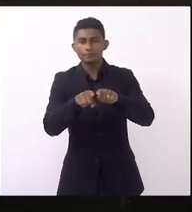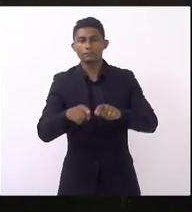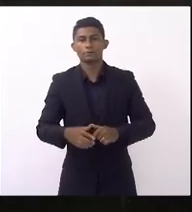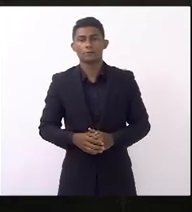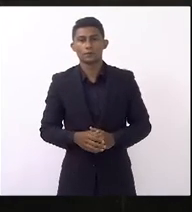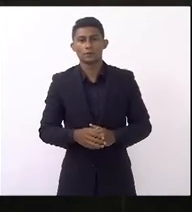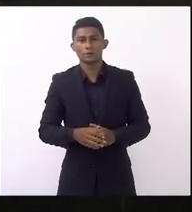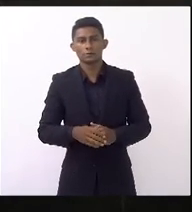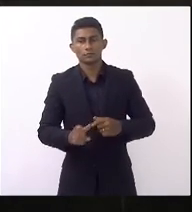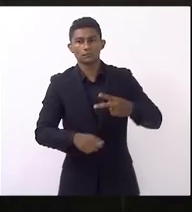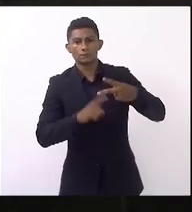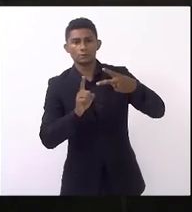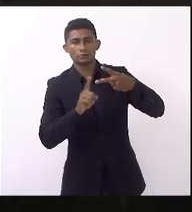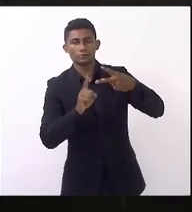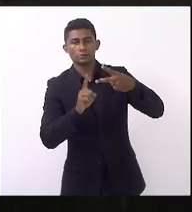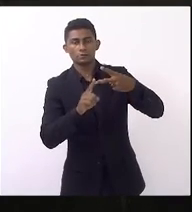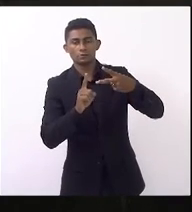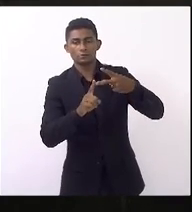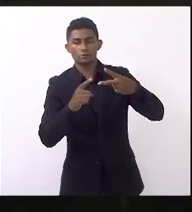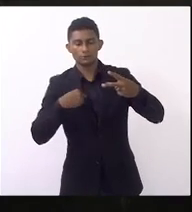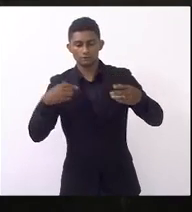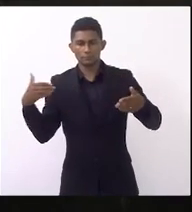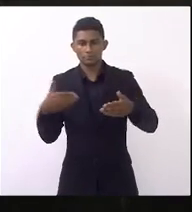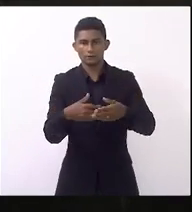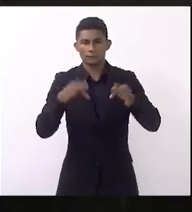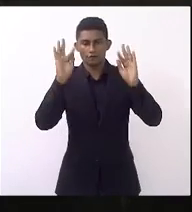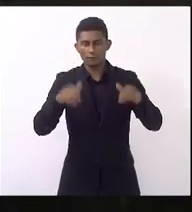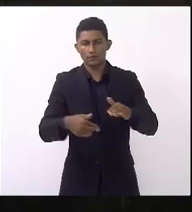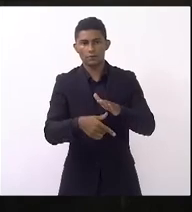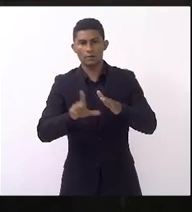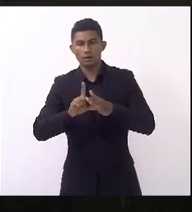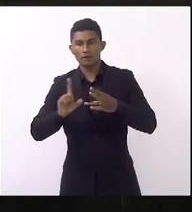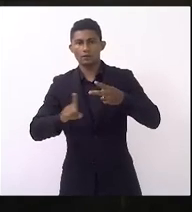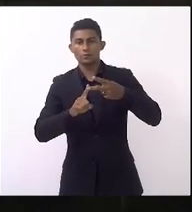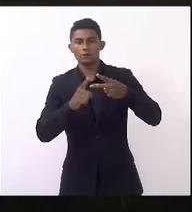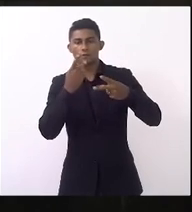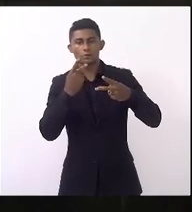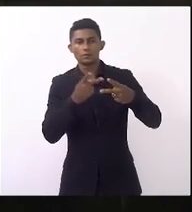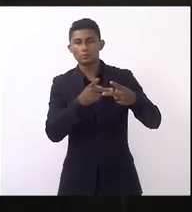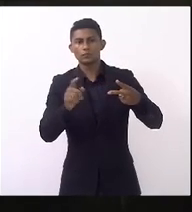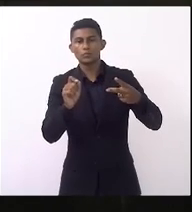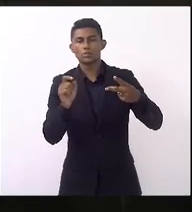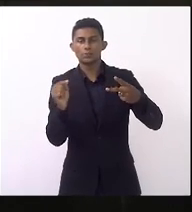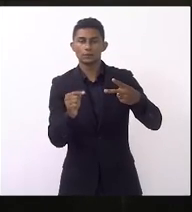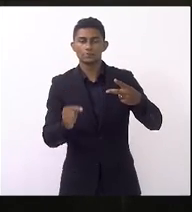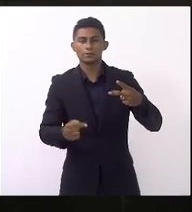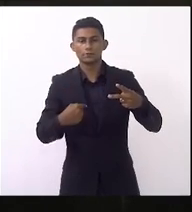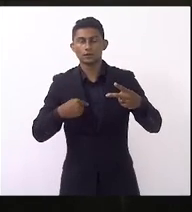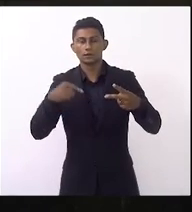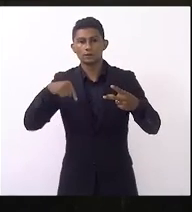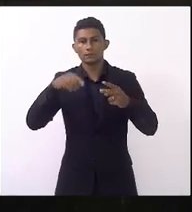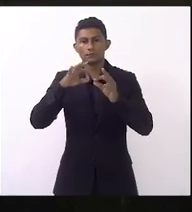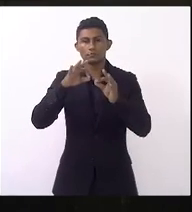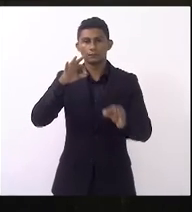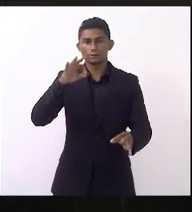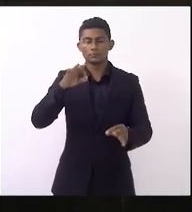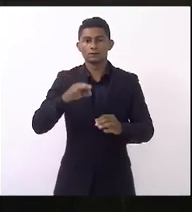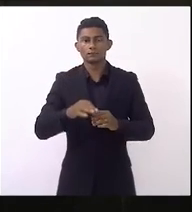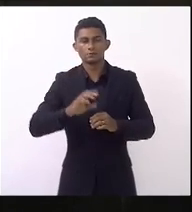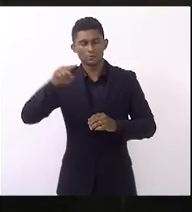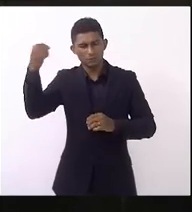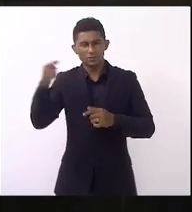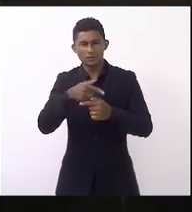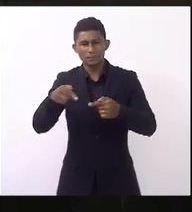e é o segundo ponto que quero aqui, antes de concluir, destacar, e sobre ele serei mais longo durante a